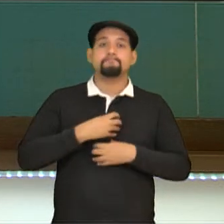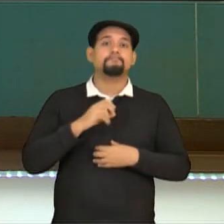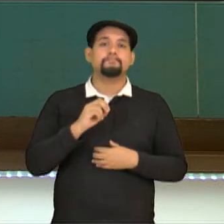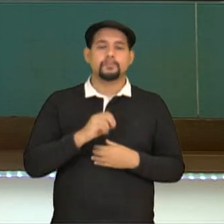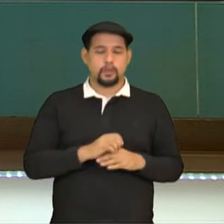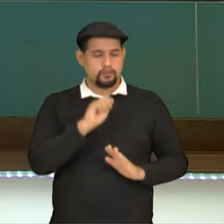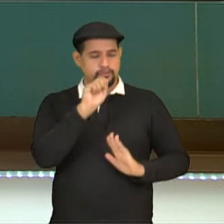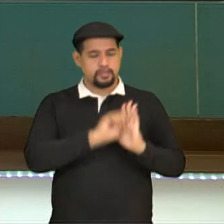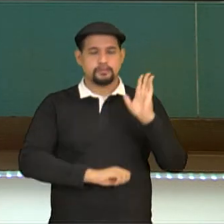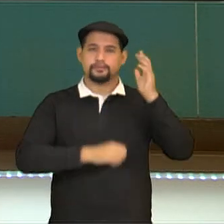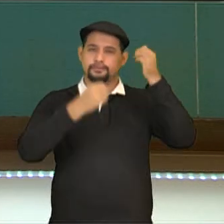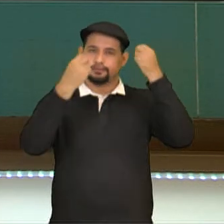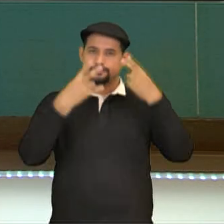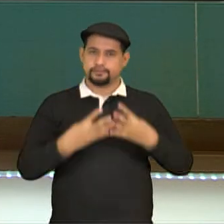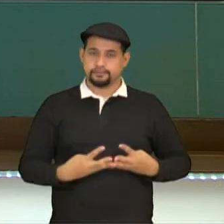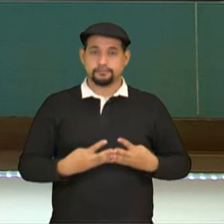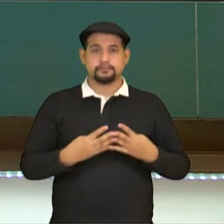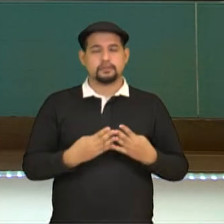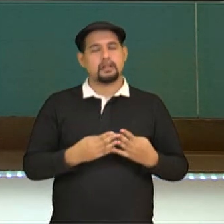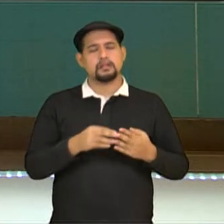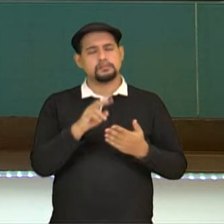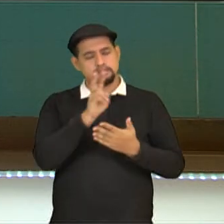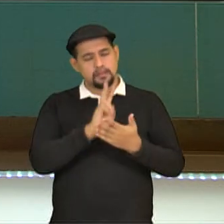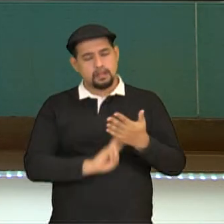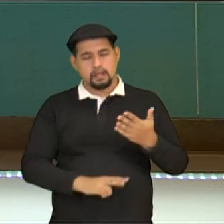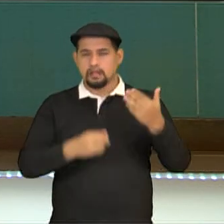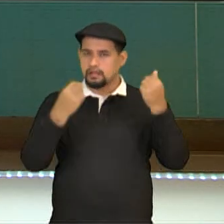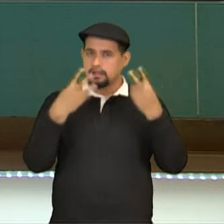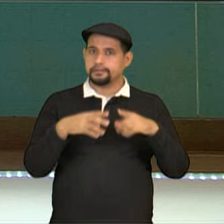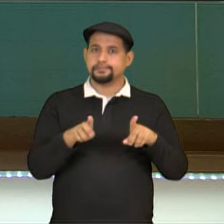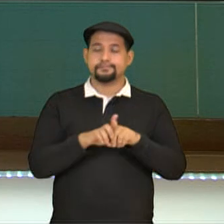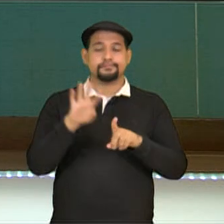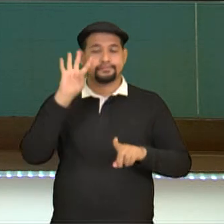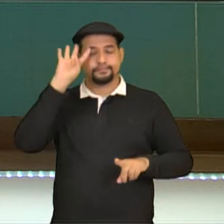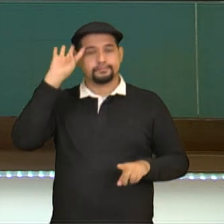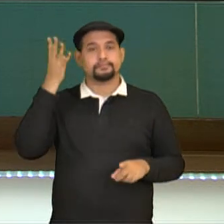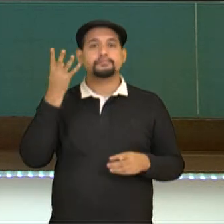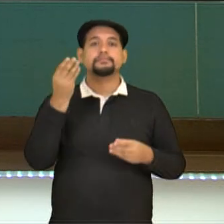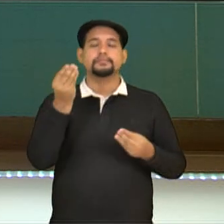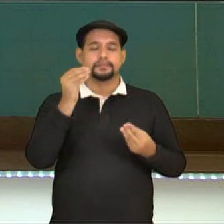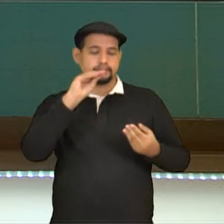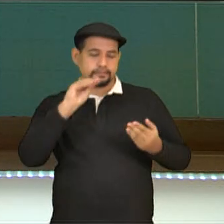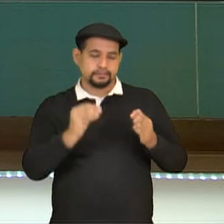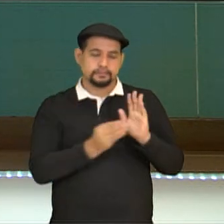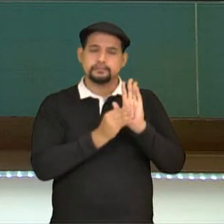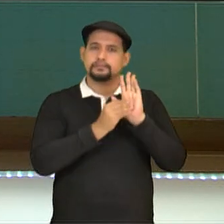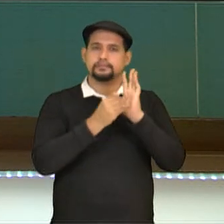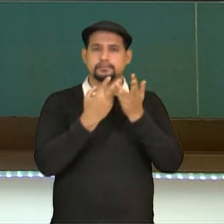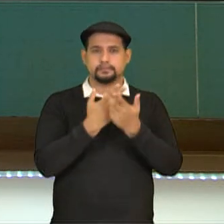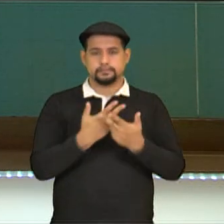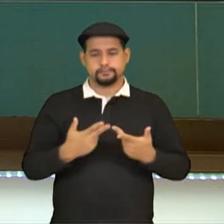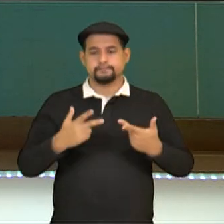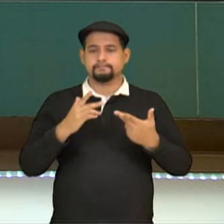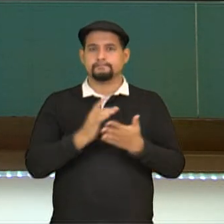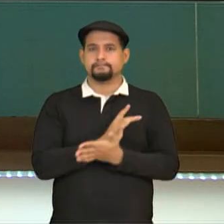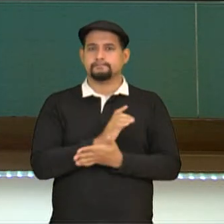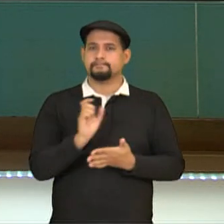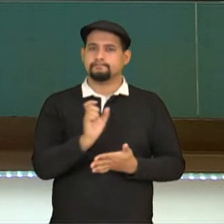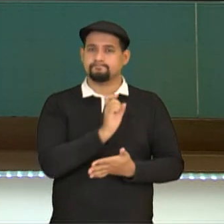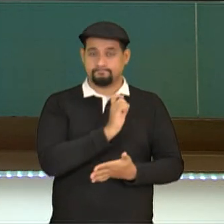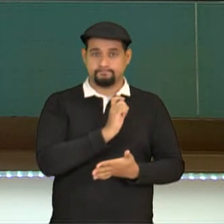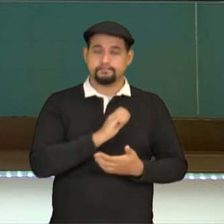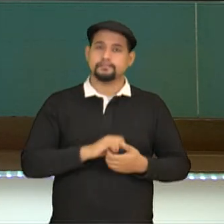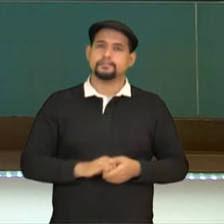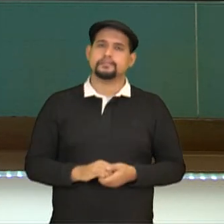num texto narrativo. Contar para o leitor o que aconteceu e acrescentar a esses fatos algumas coisas da